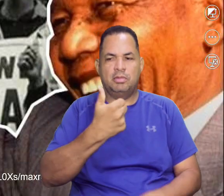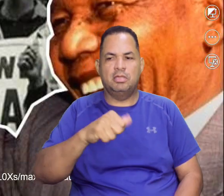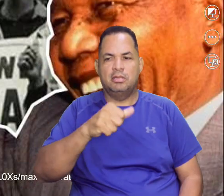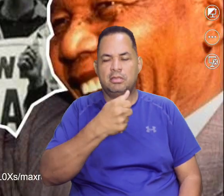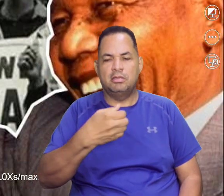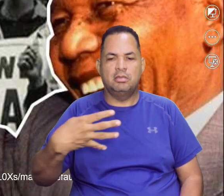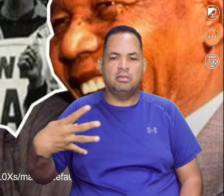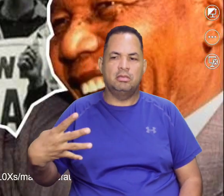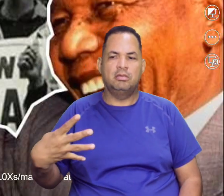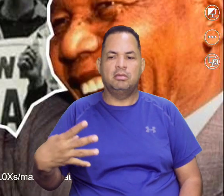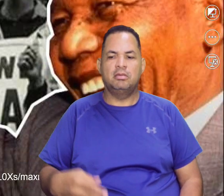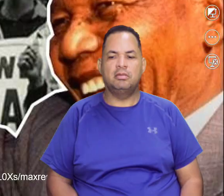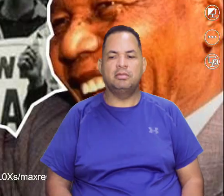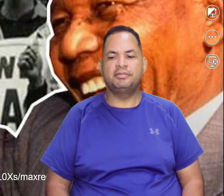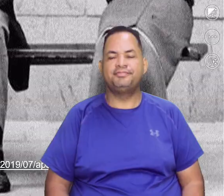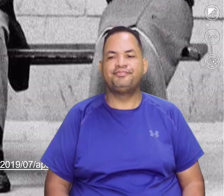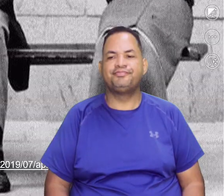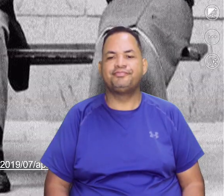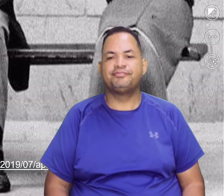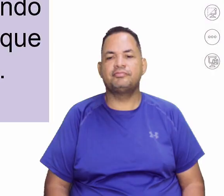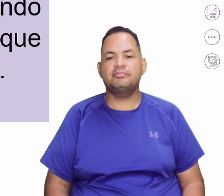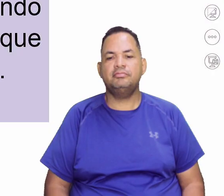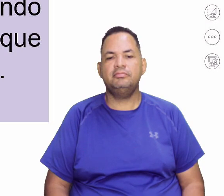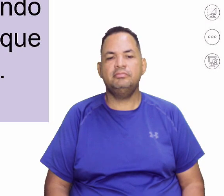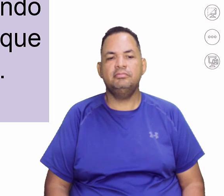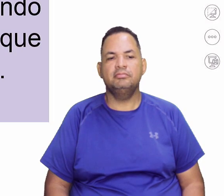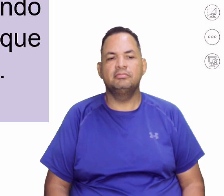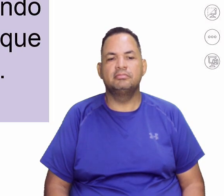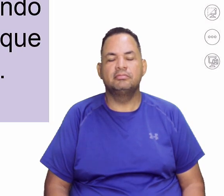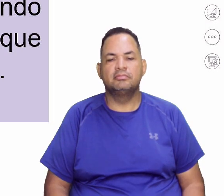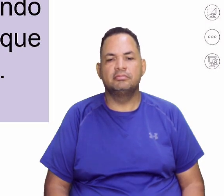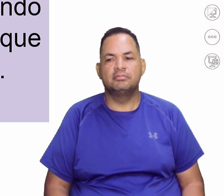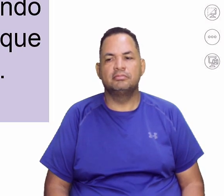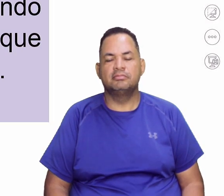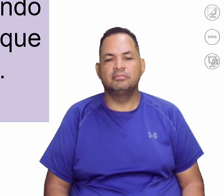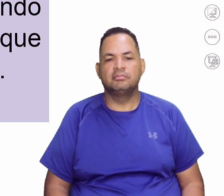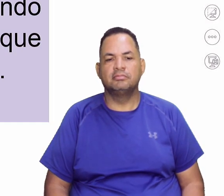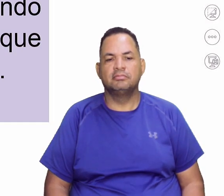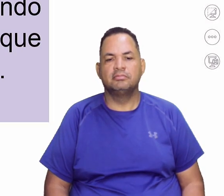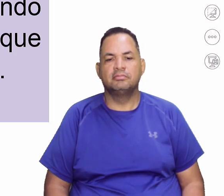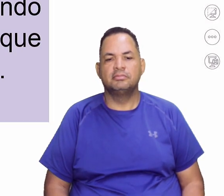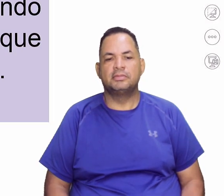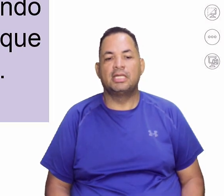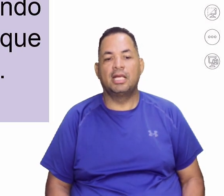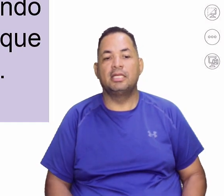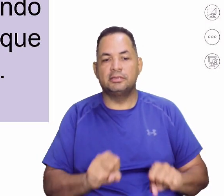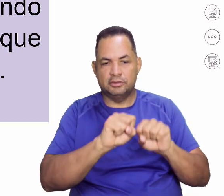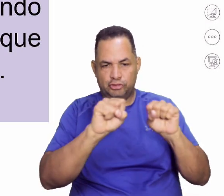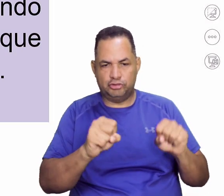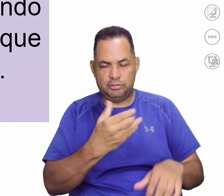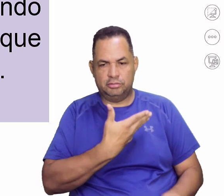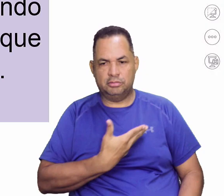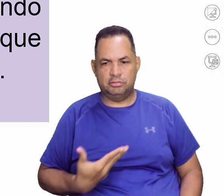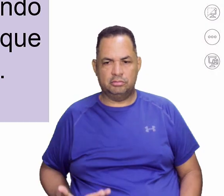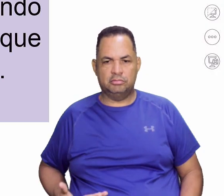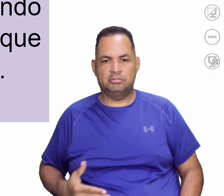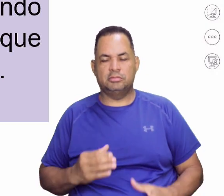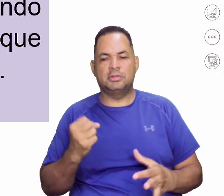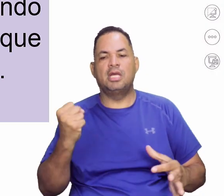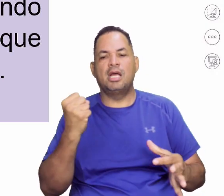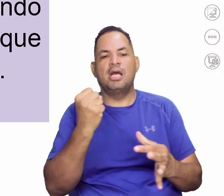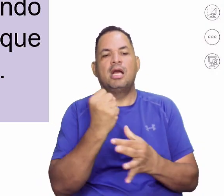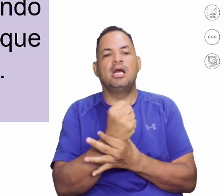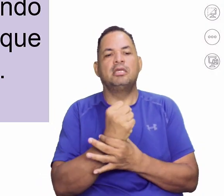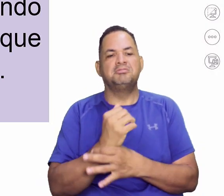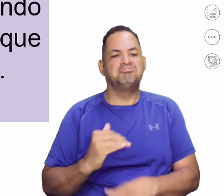1994, certo? Vamos lá continuar. Esse regime garantia privilégios políticos